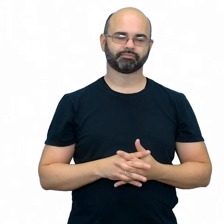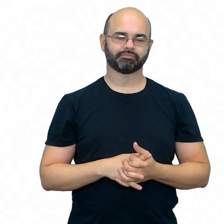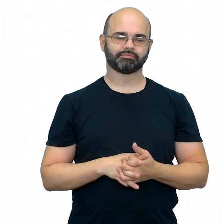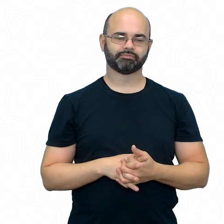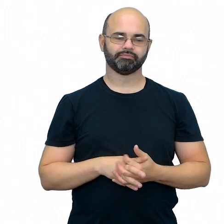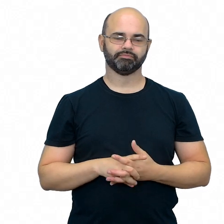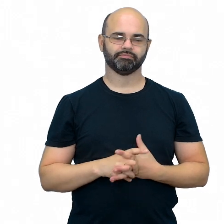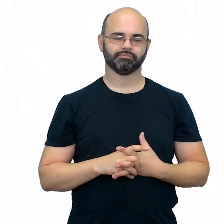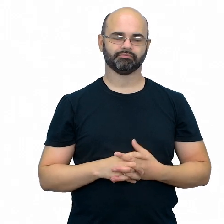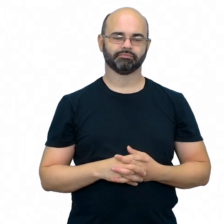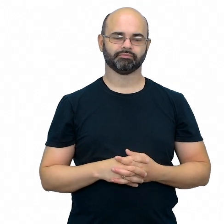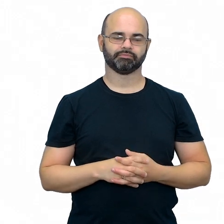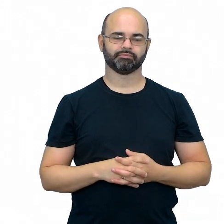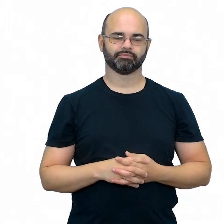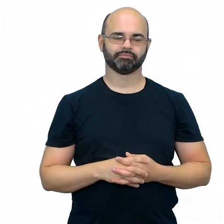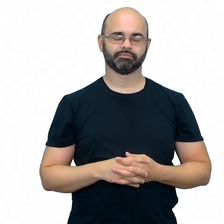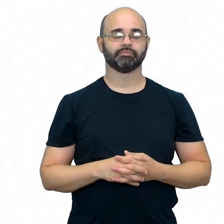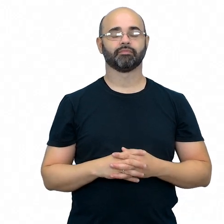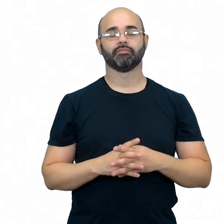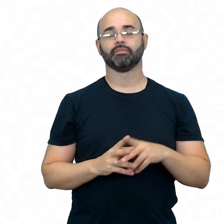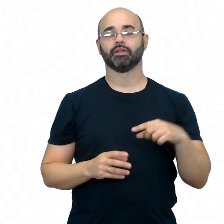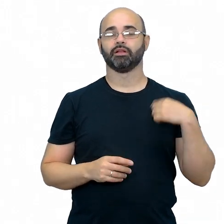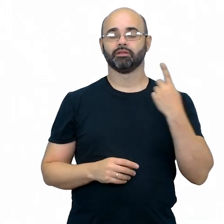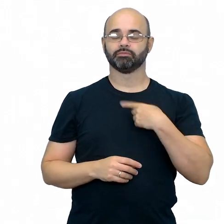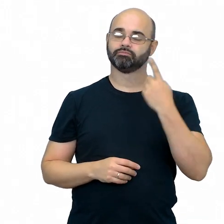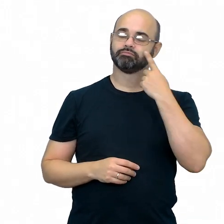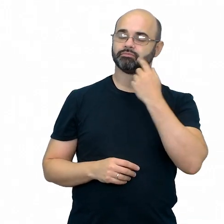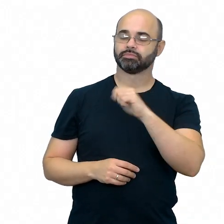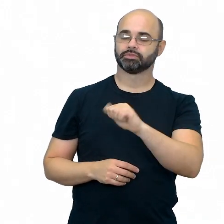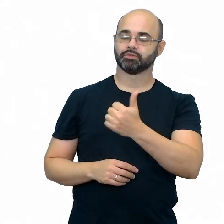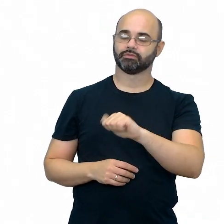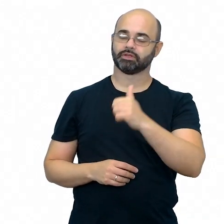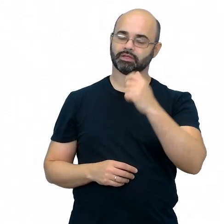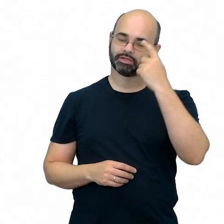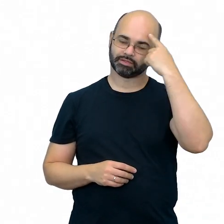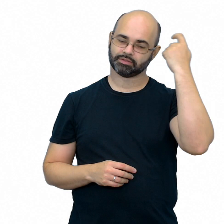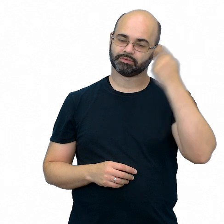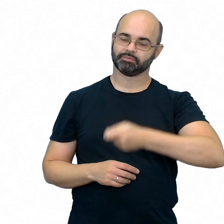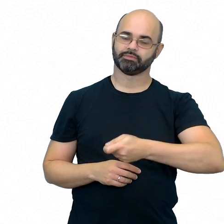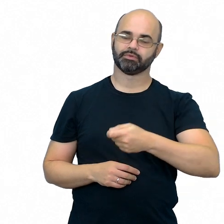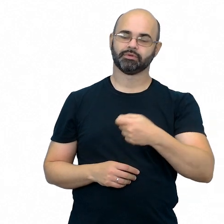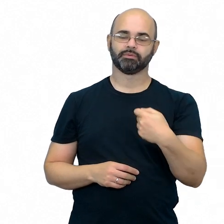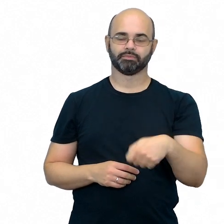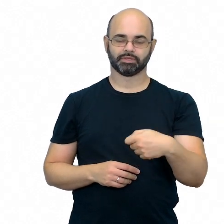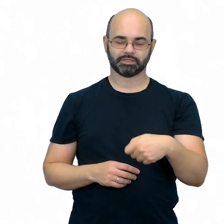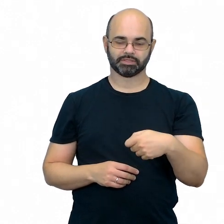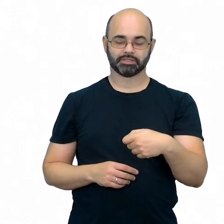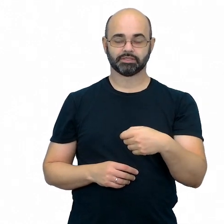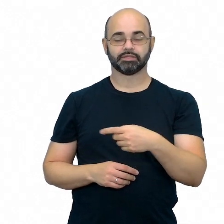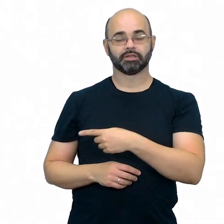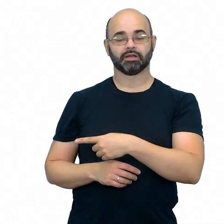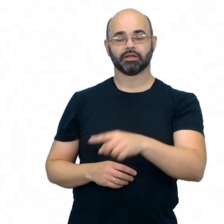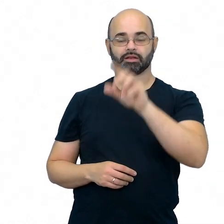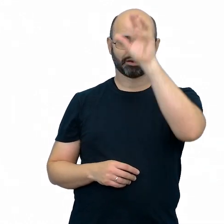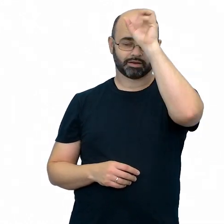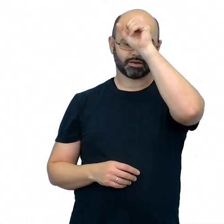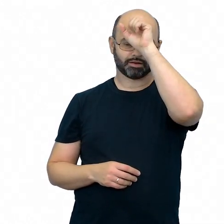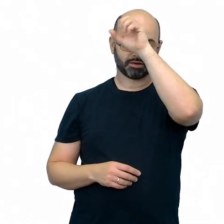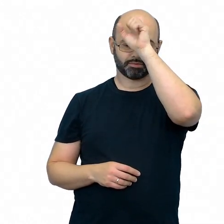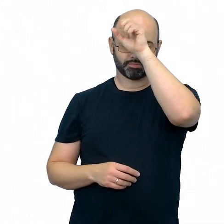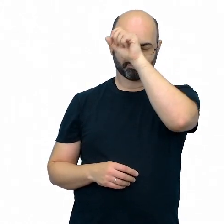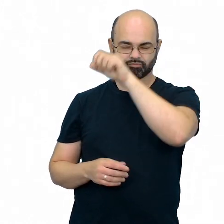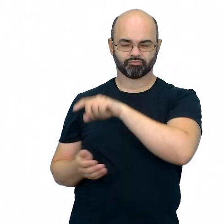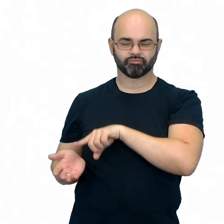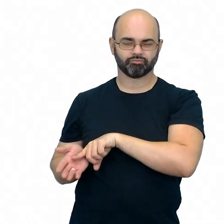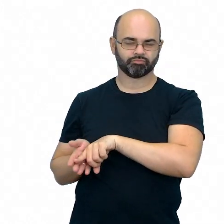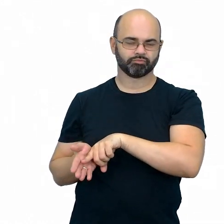precisamos avaliar, que nós precisamos decidir, né? E trazer essa aprendizagem desses estudantes. É uma discussão